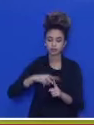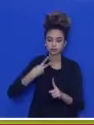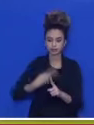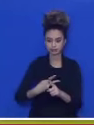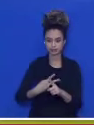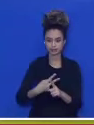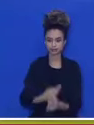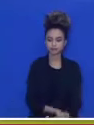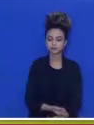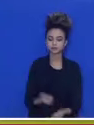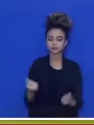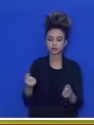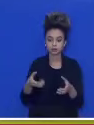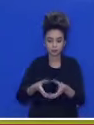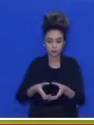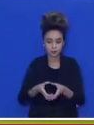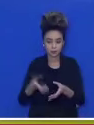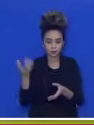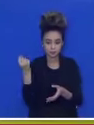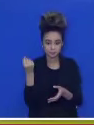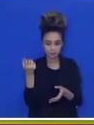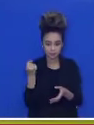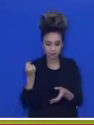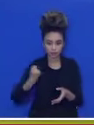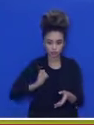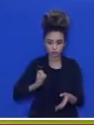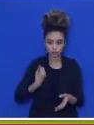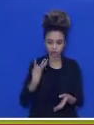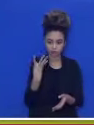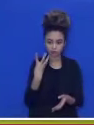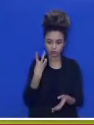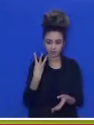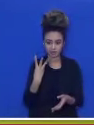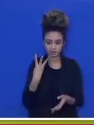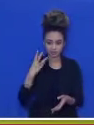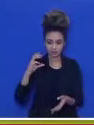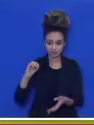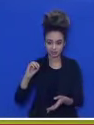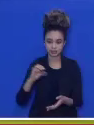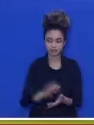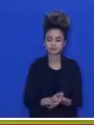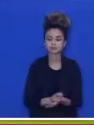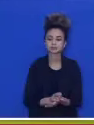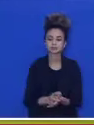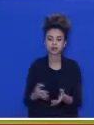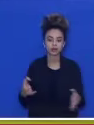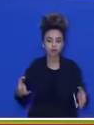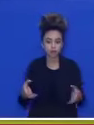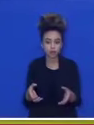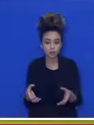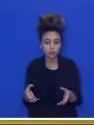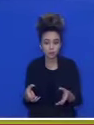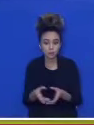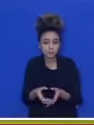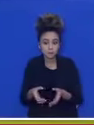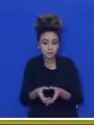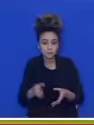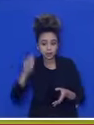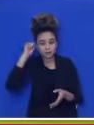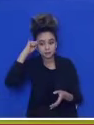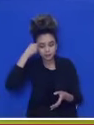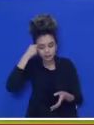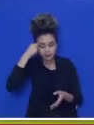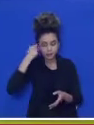Branca, 30. Na Dupla Sena você ganha a partir de 3 acertos. Bola preta, número